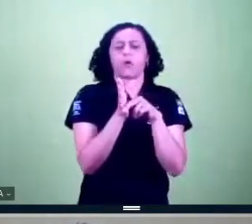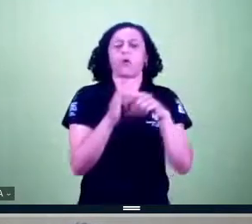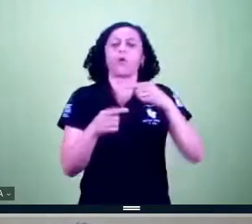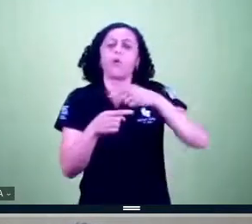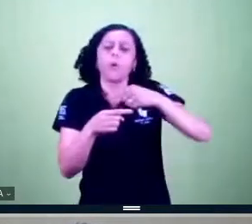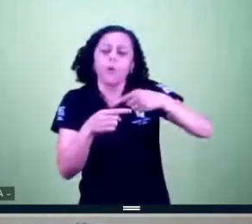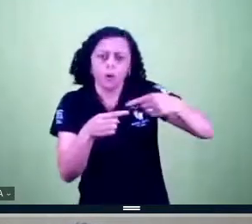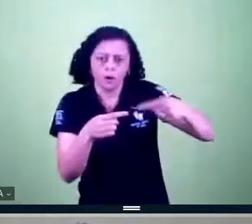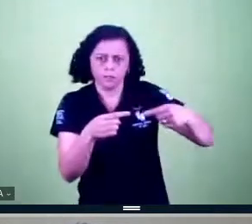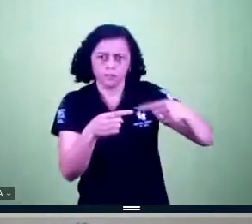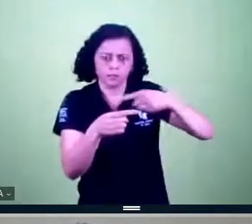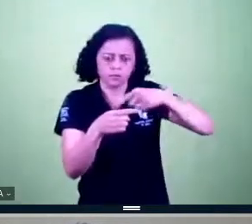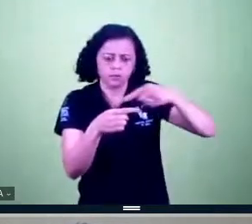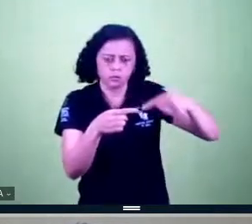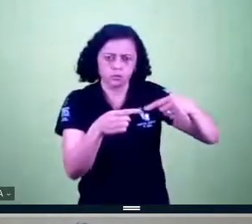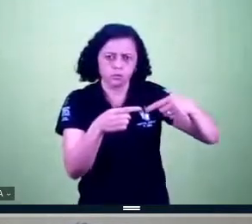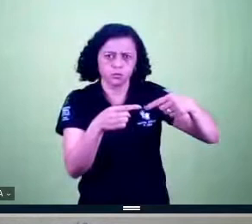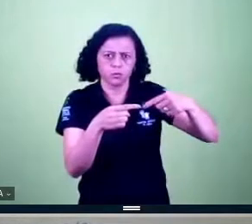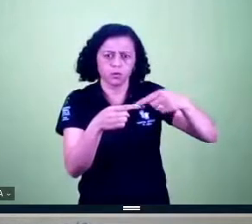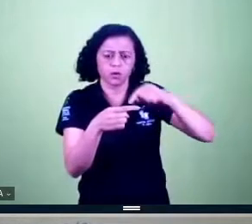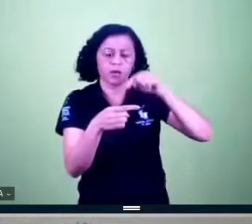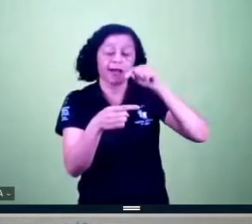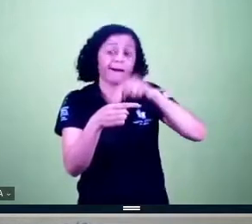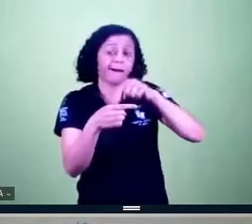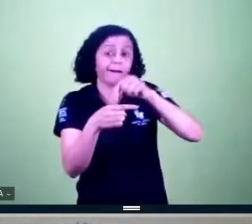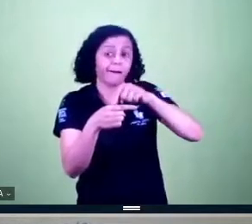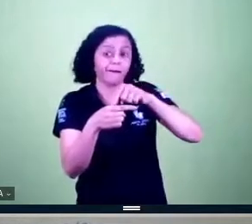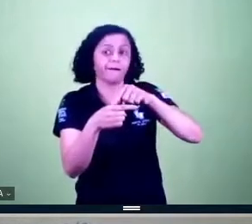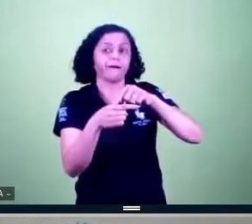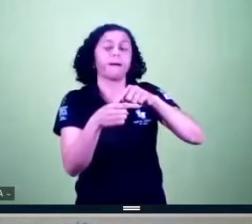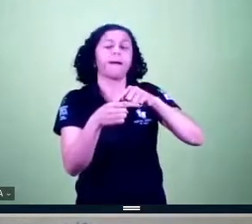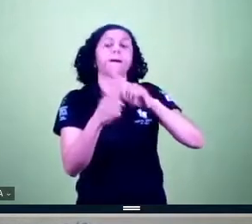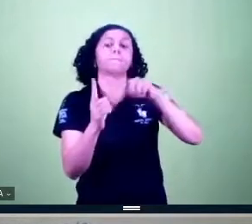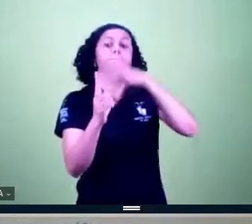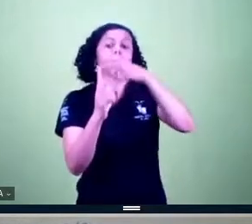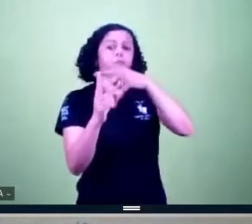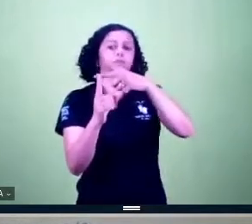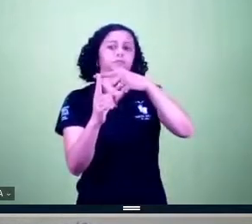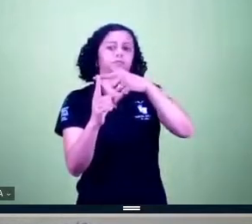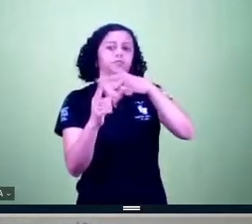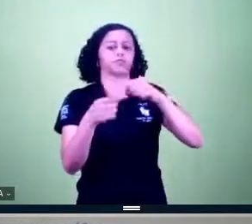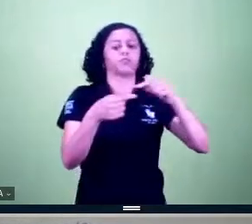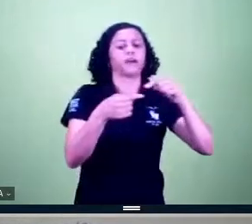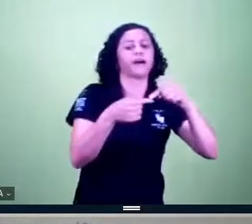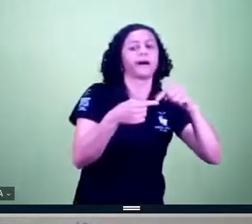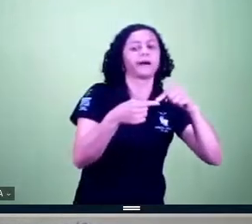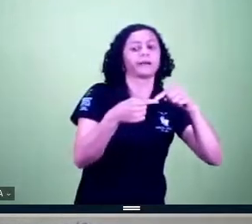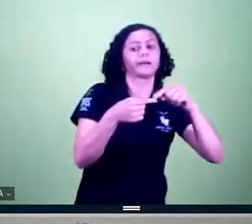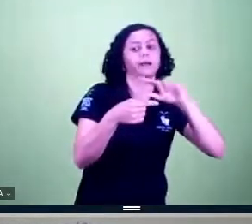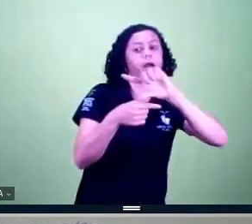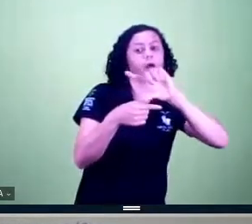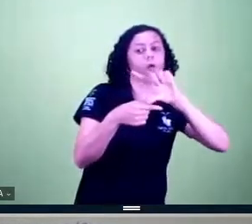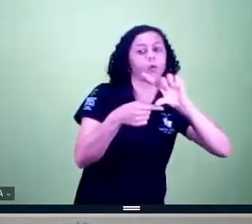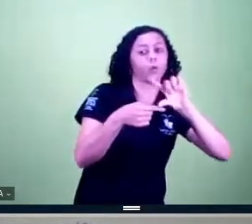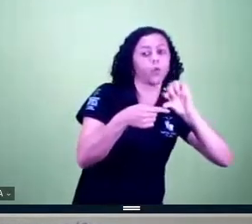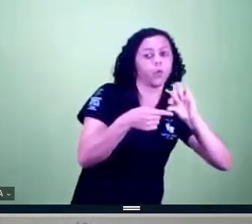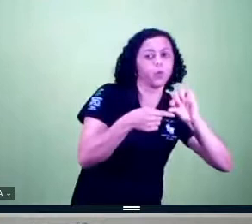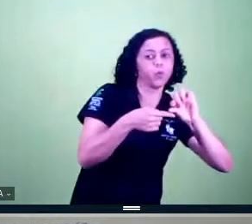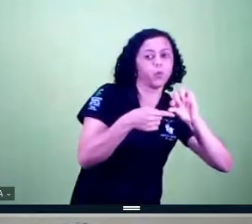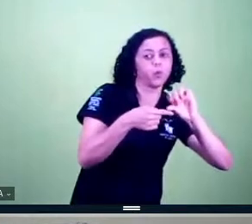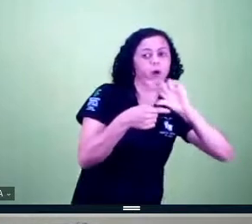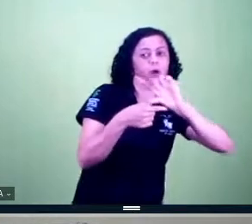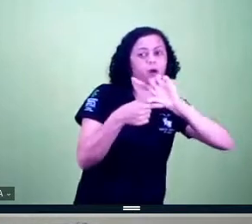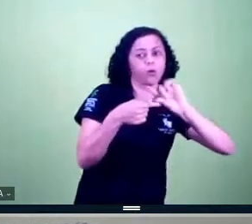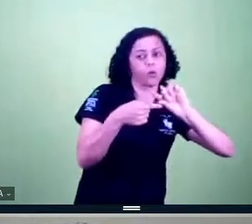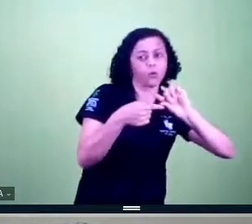quando entra, a tensão está mais positiva do que quando a corrente sai. Quando a corrente sai, a tensão aqui já teve uma queda.